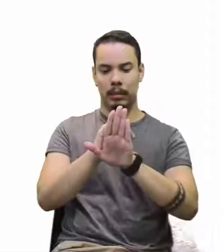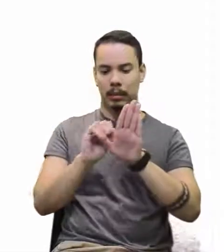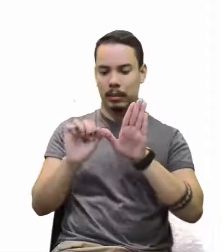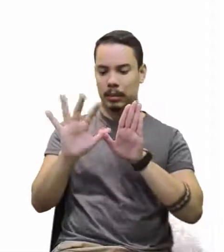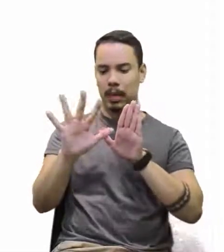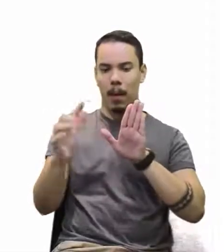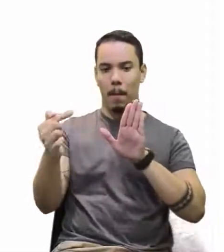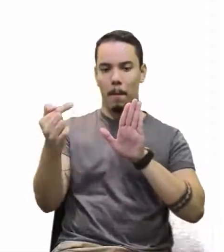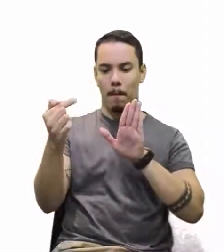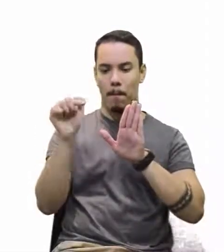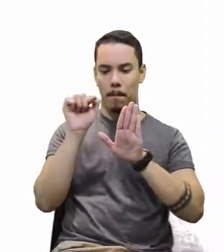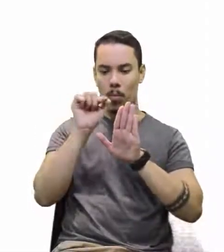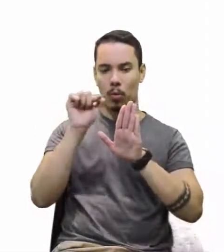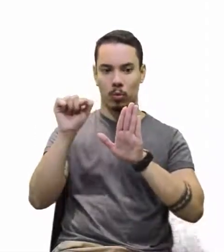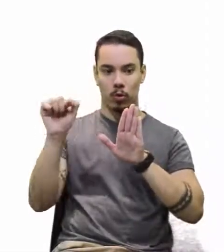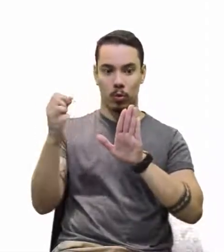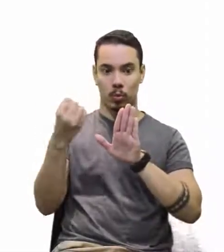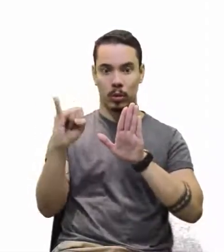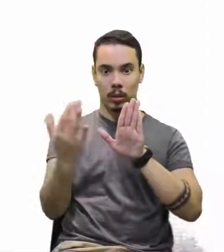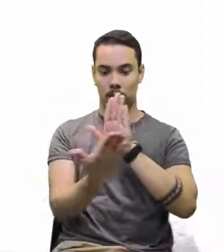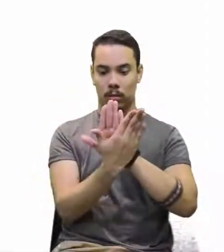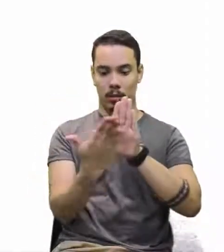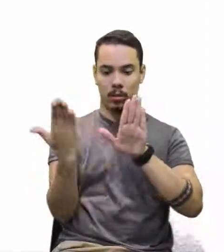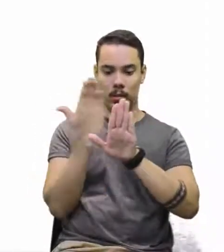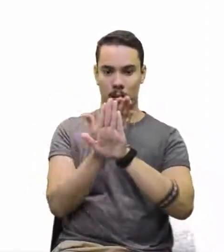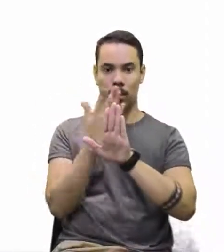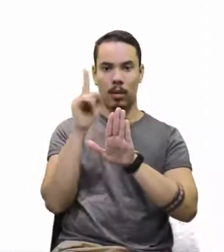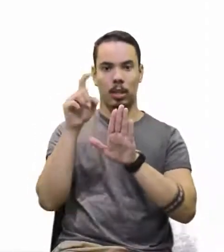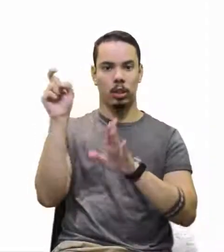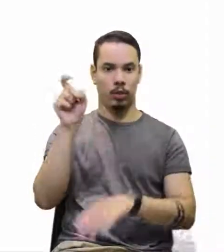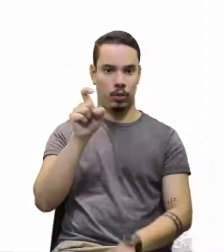Quando estiver entrando é um xizinho.